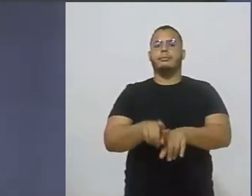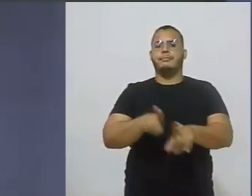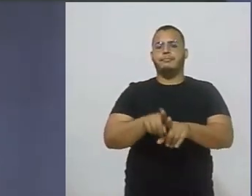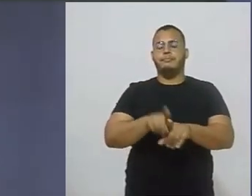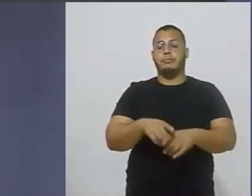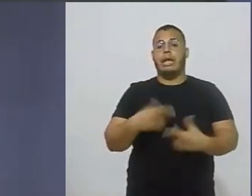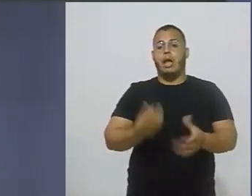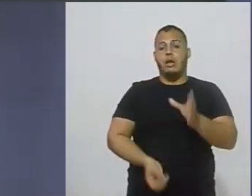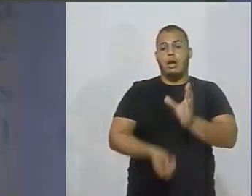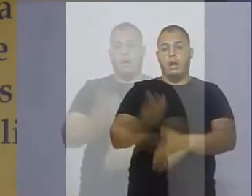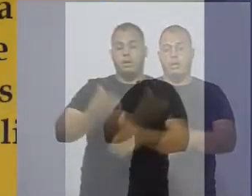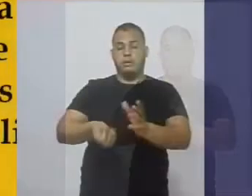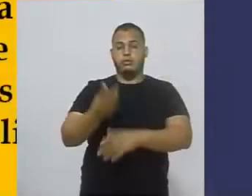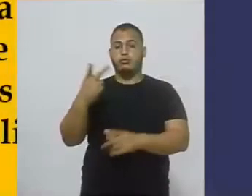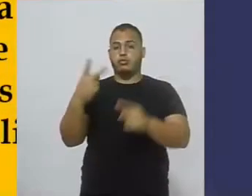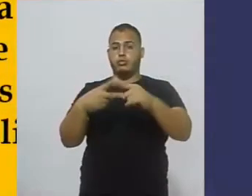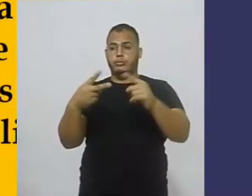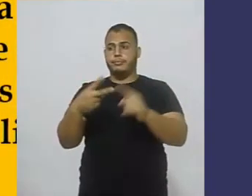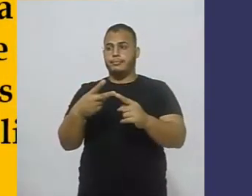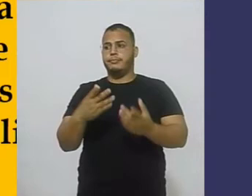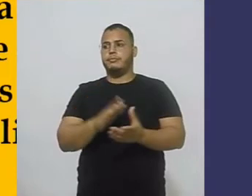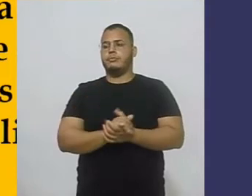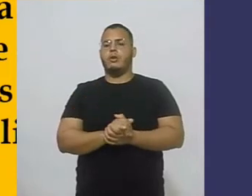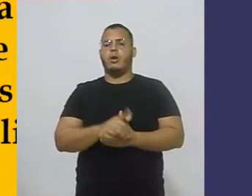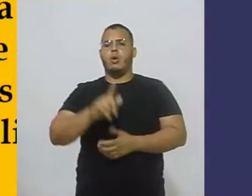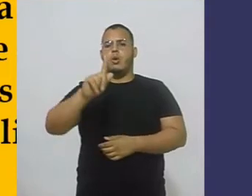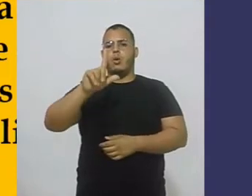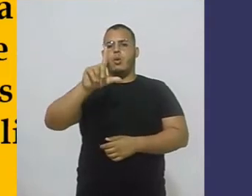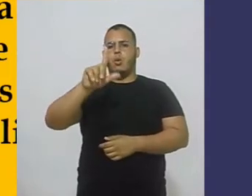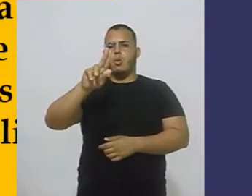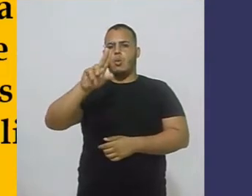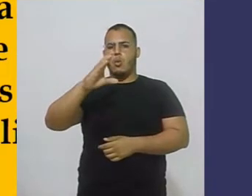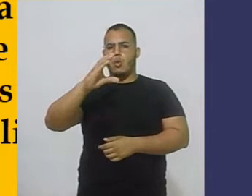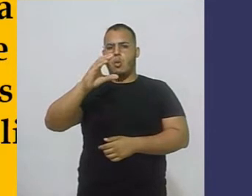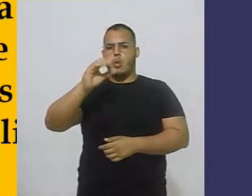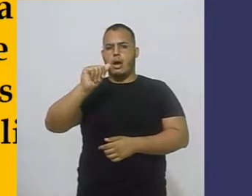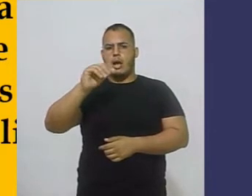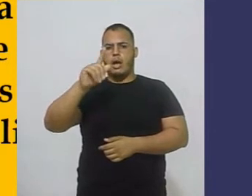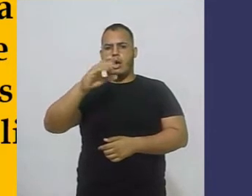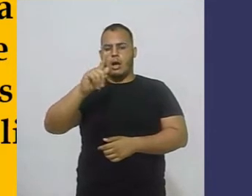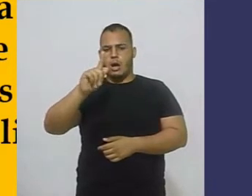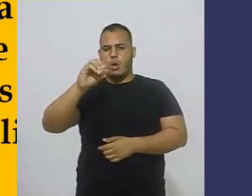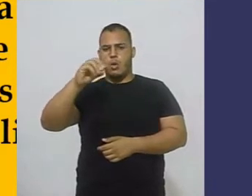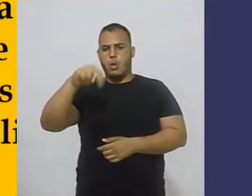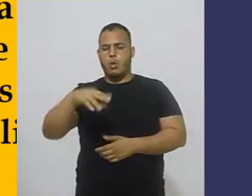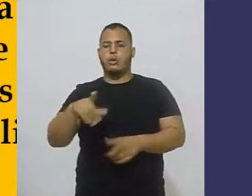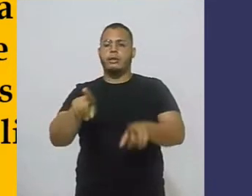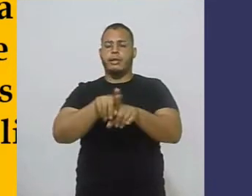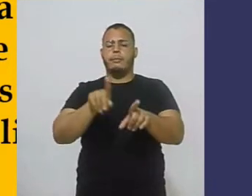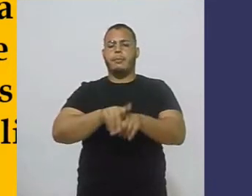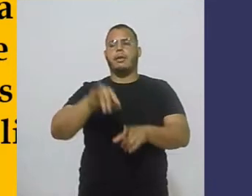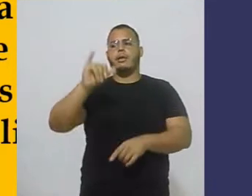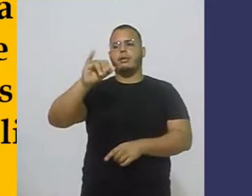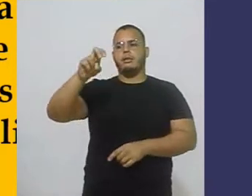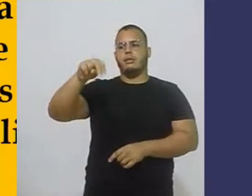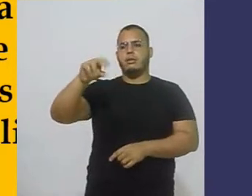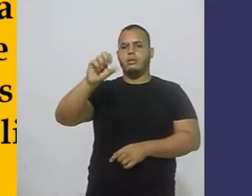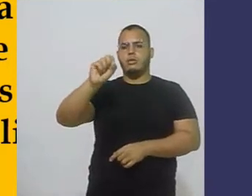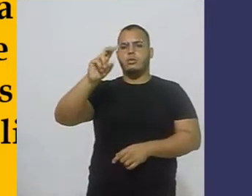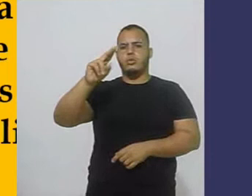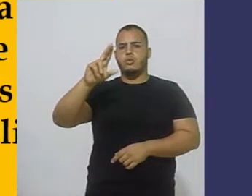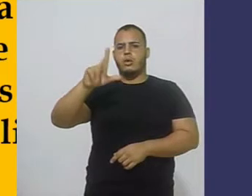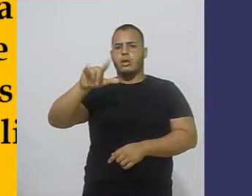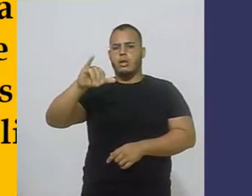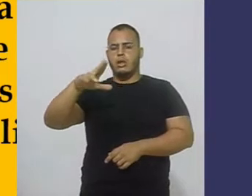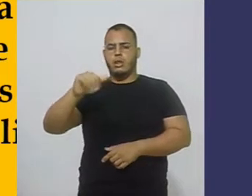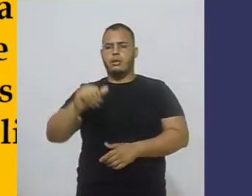que ele produz são dois principalmente, glucagon e insulina. A insulina é muito comum, muita gente conhece a insulina,